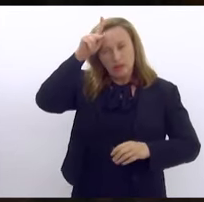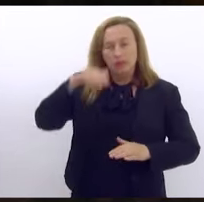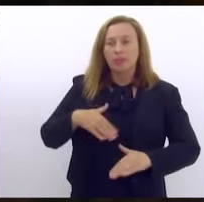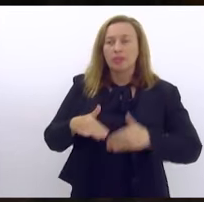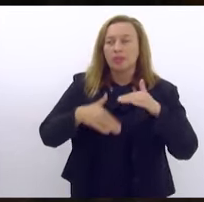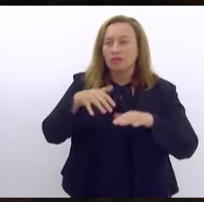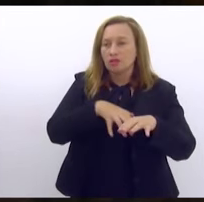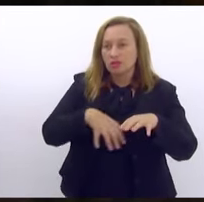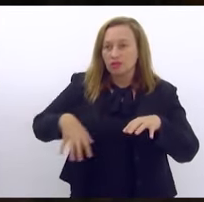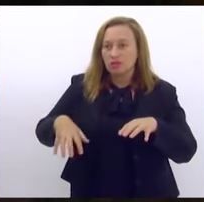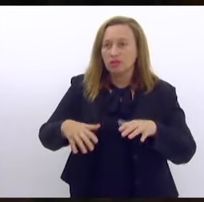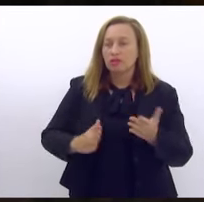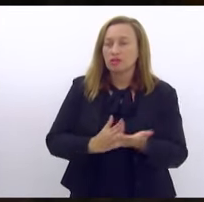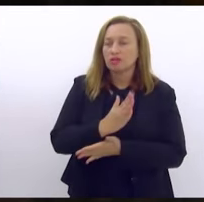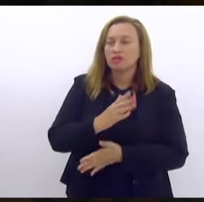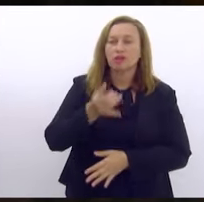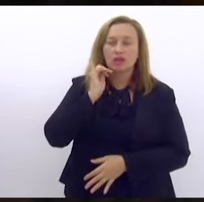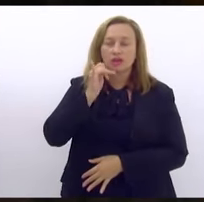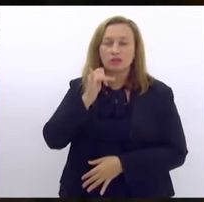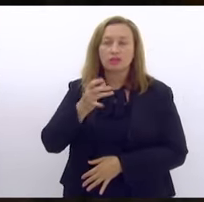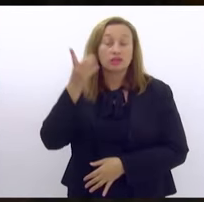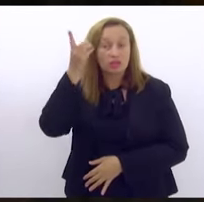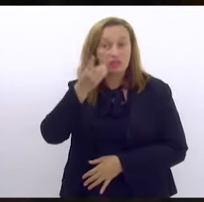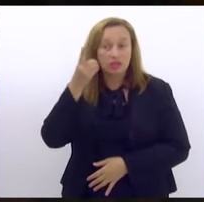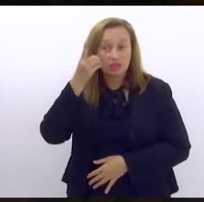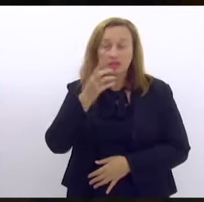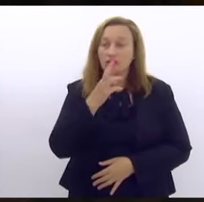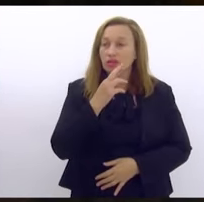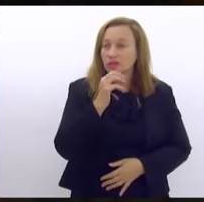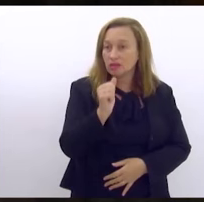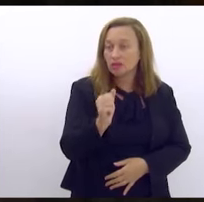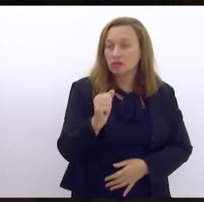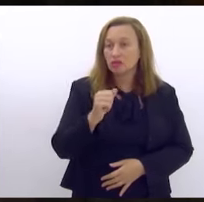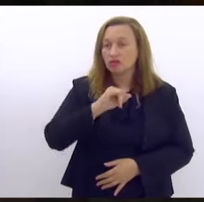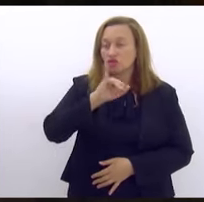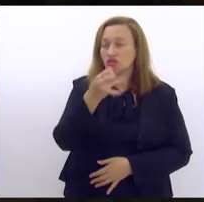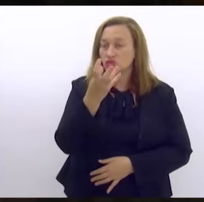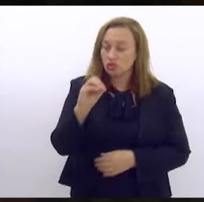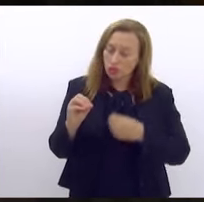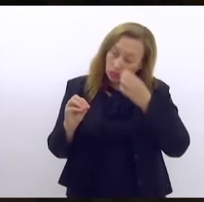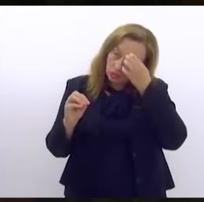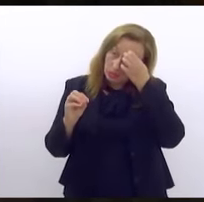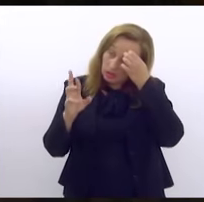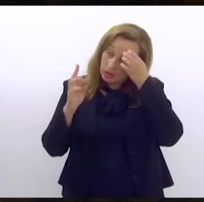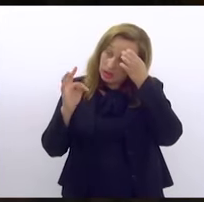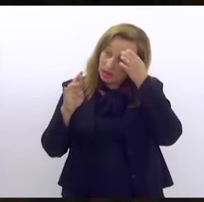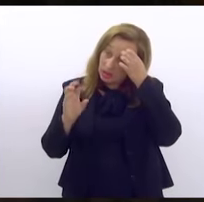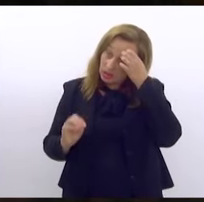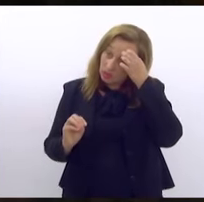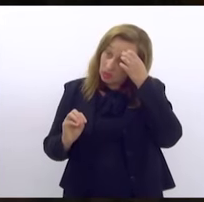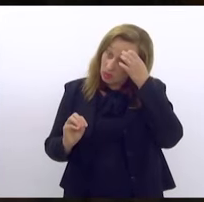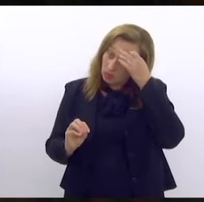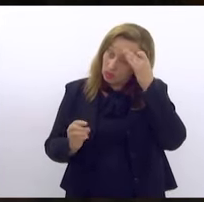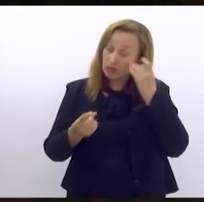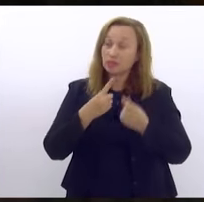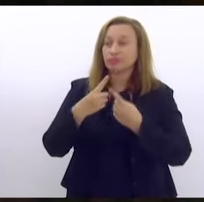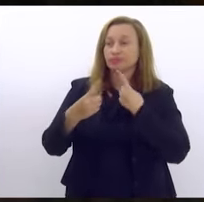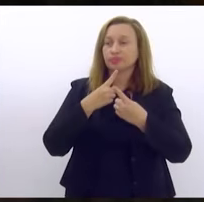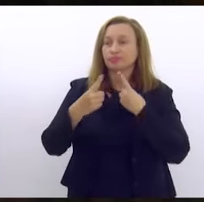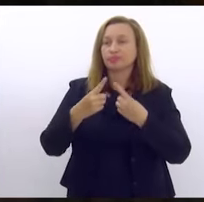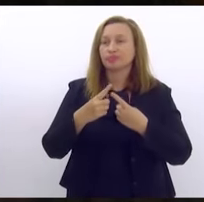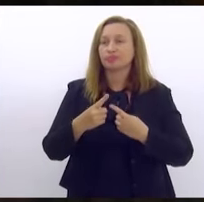Regional favorável. Relatores, deputado Rodrigo Amorim, Júlio Rocha e Renato Machado. Em